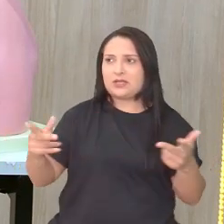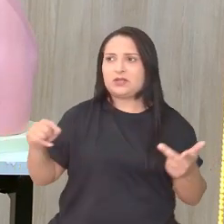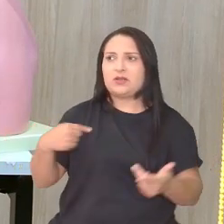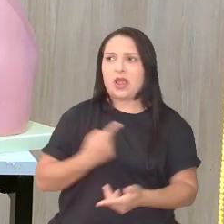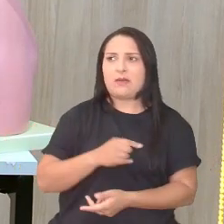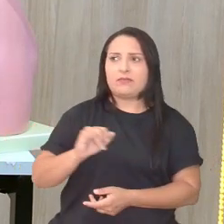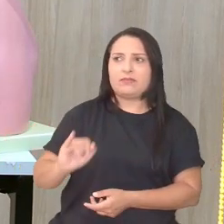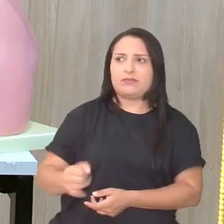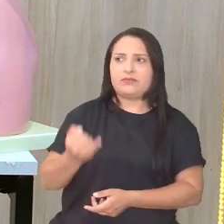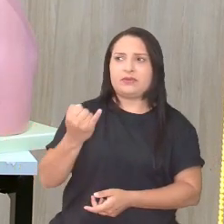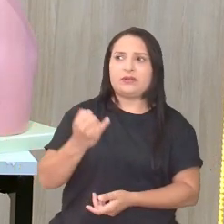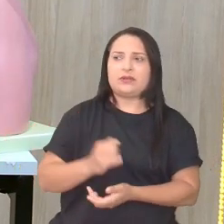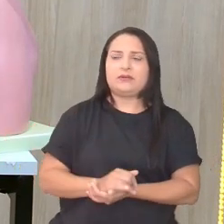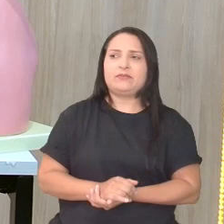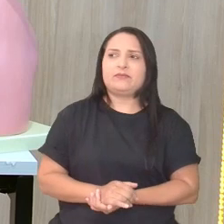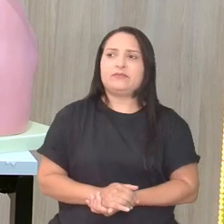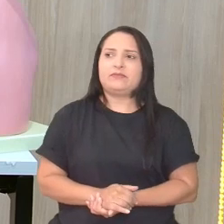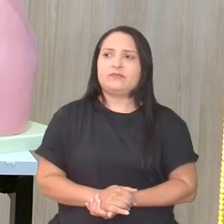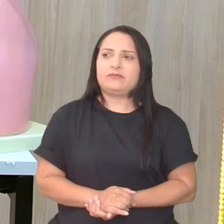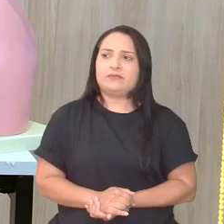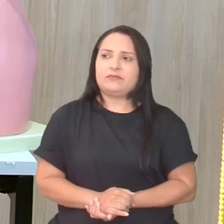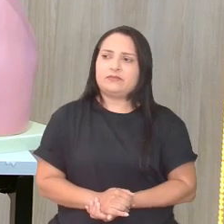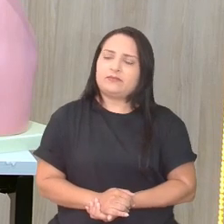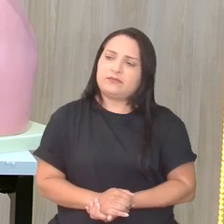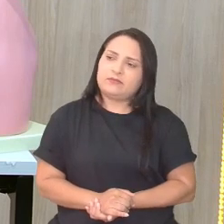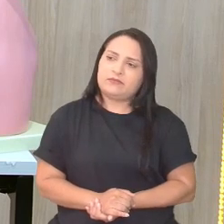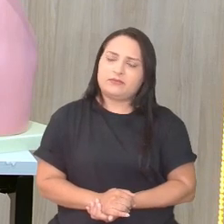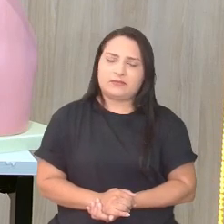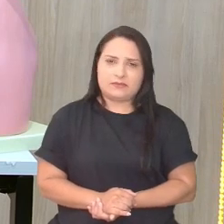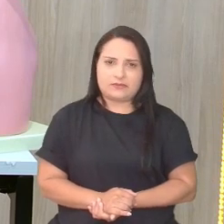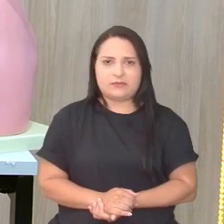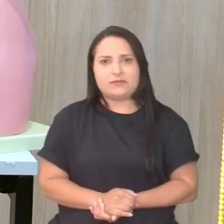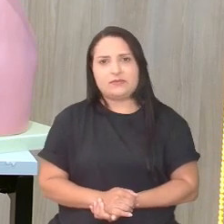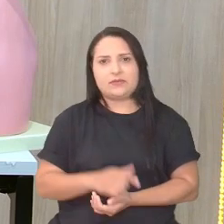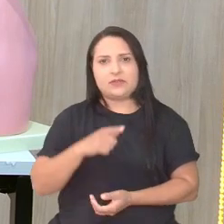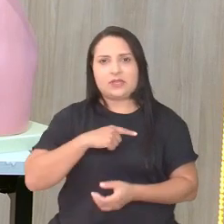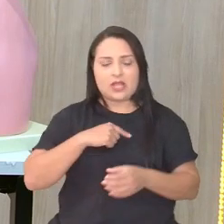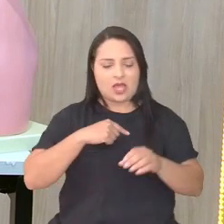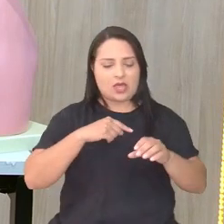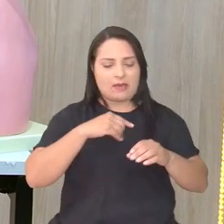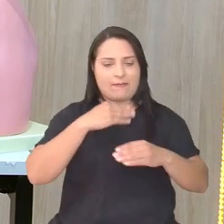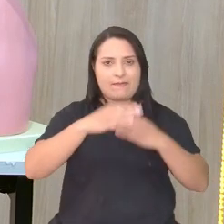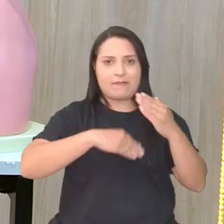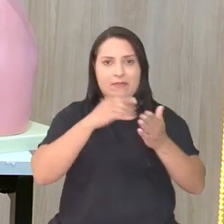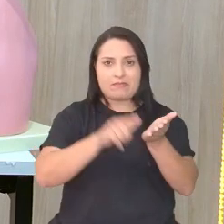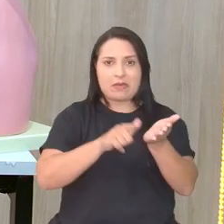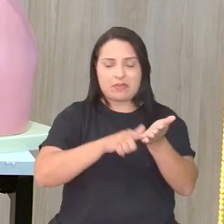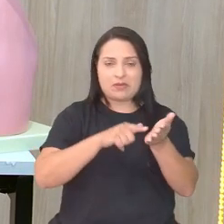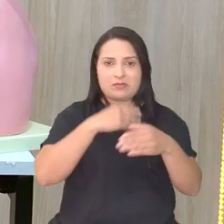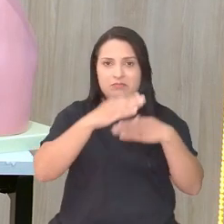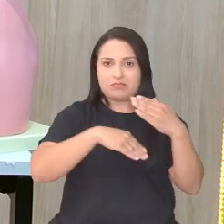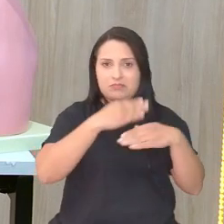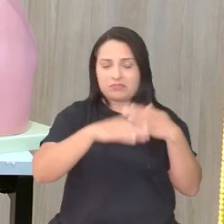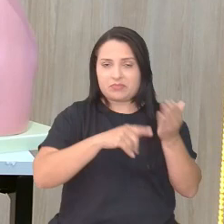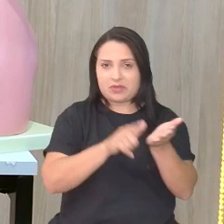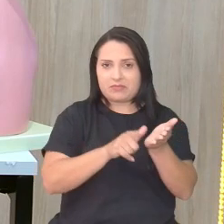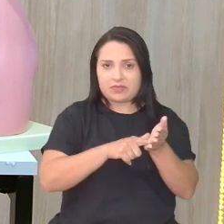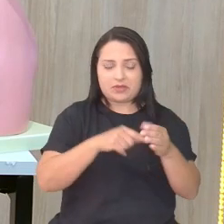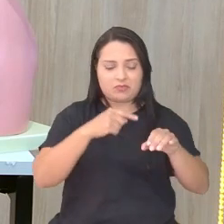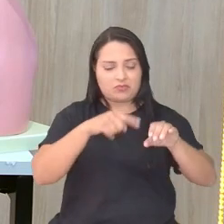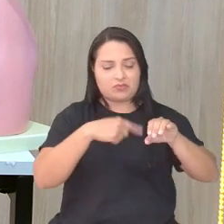poder aproveitar. Vejam o que eu trouxe aqui, ó. Eu trouxe os tubinhos de papel higiênico, que seria interessante a gente